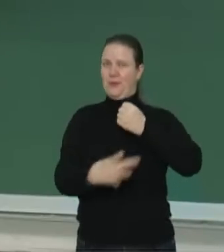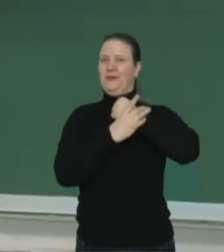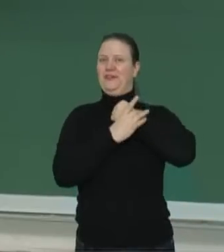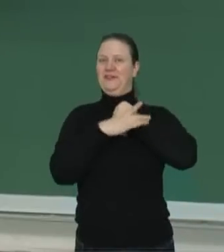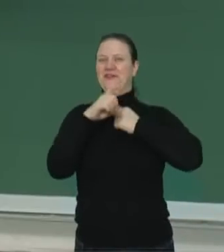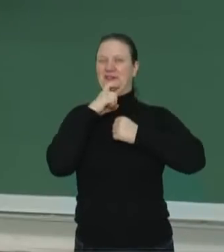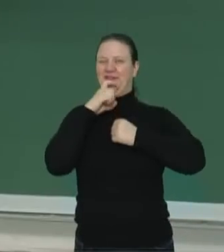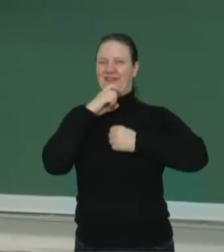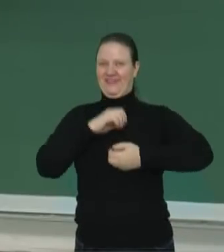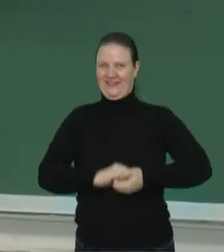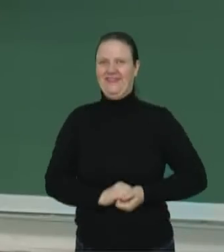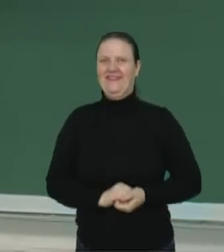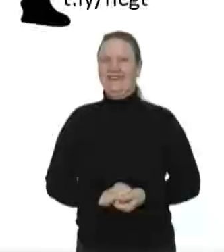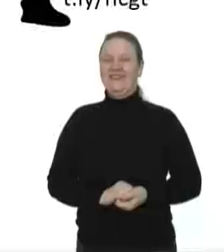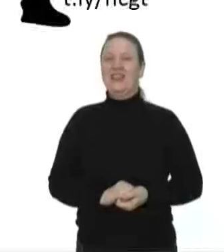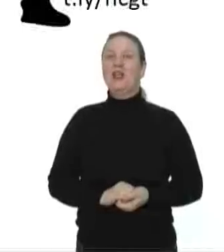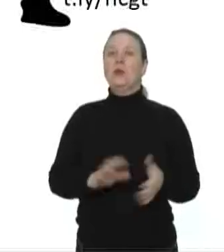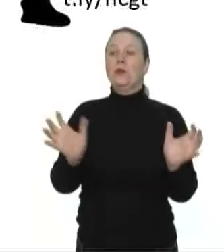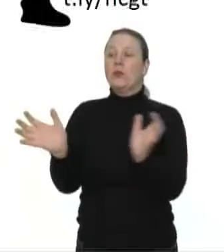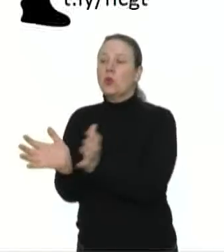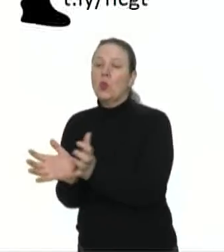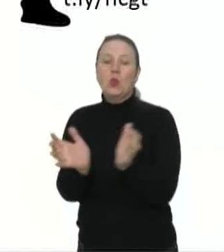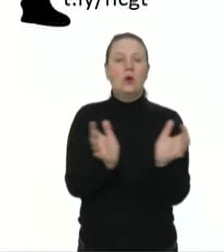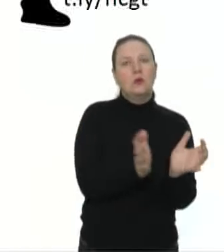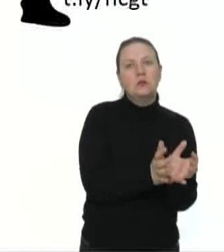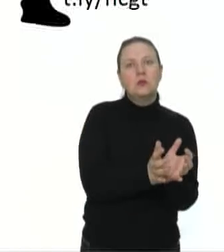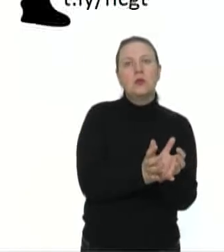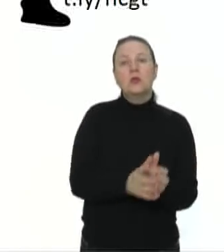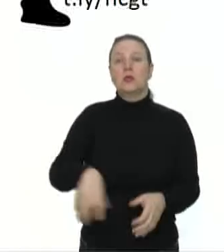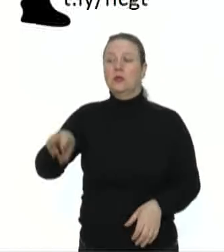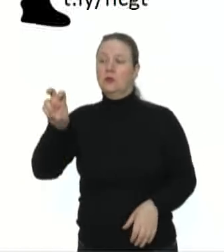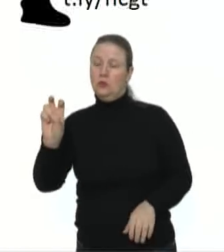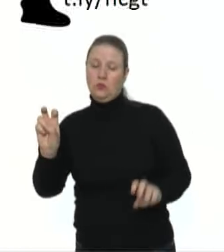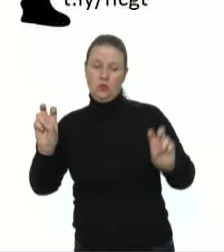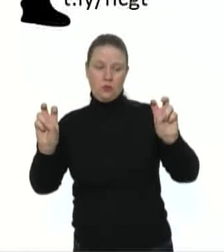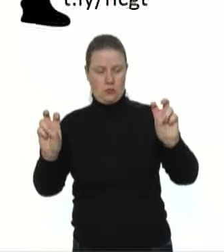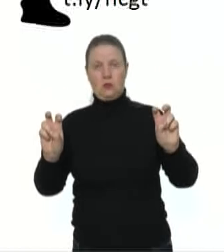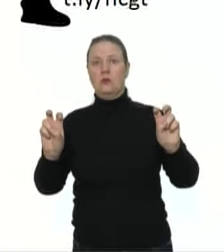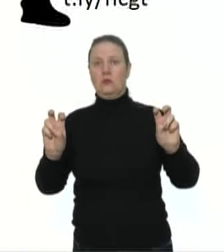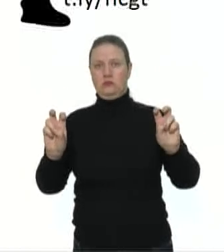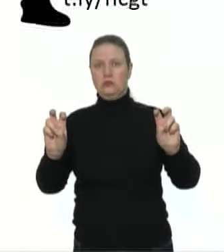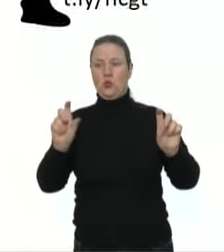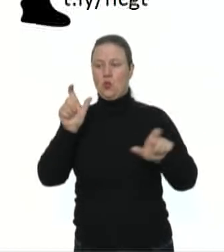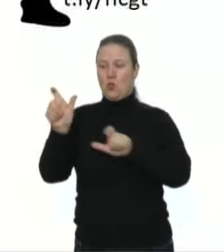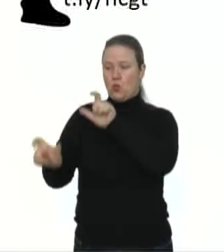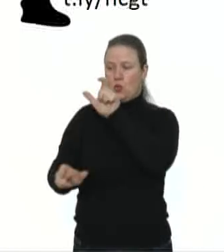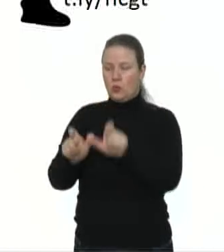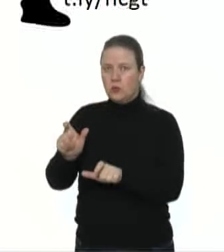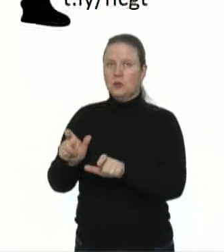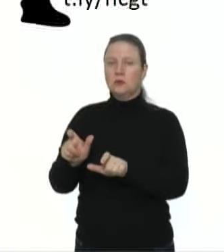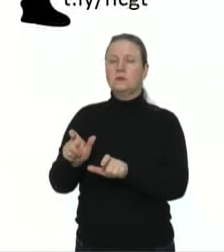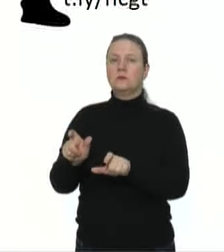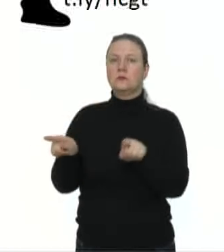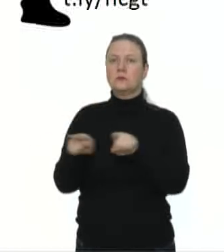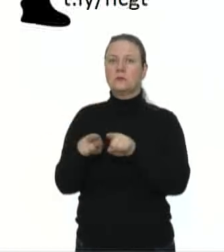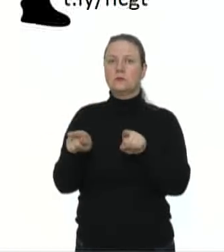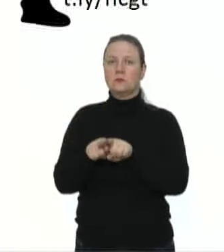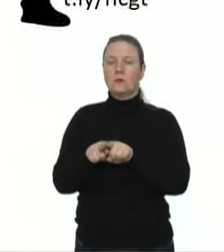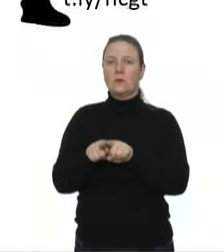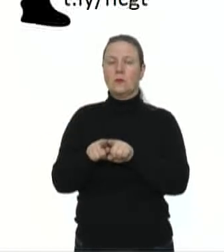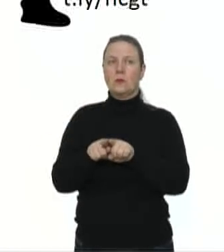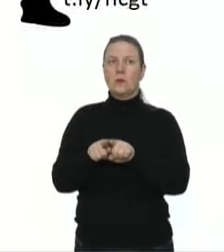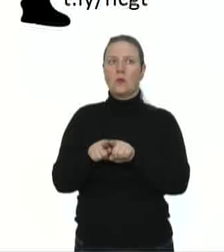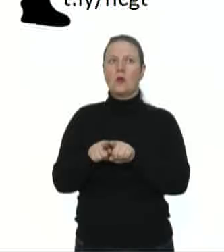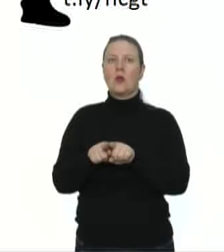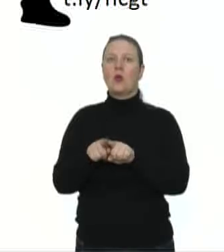salão. As equipes são formadas por 5 jogadores atuando na quadra, tá?